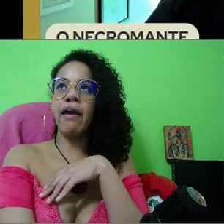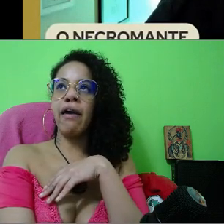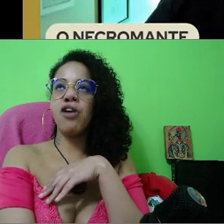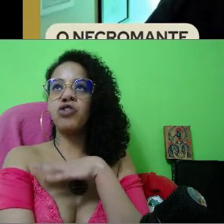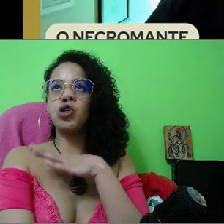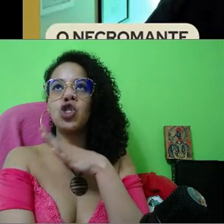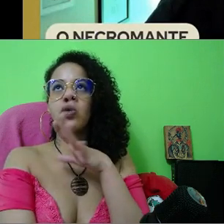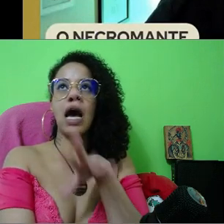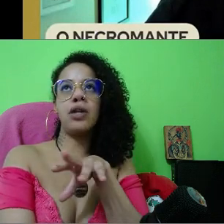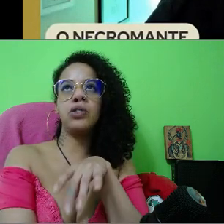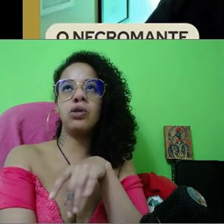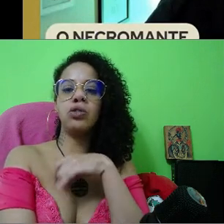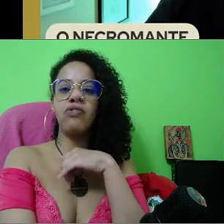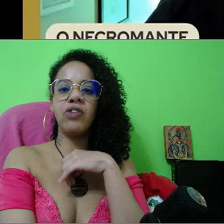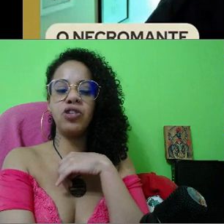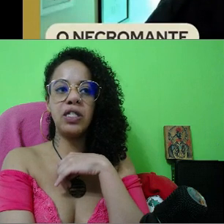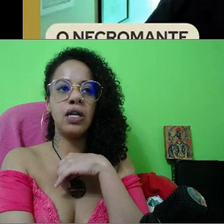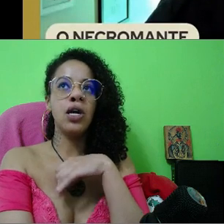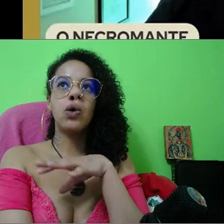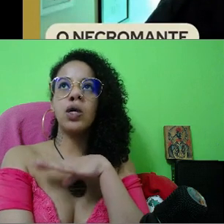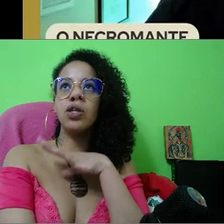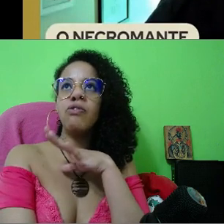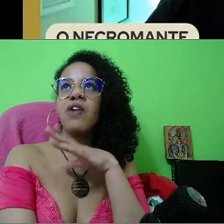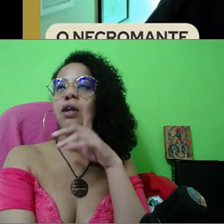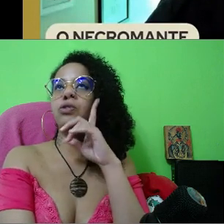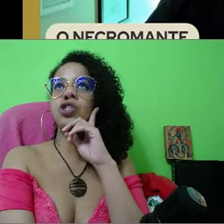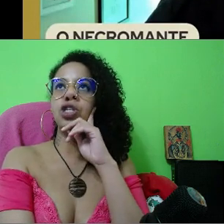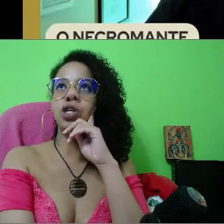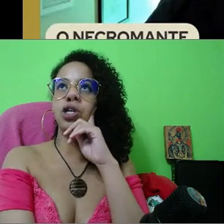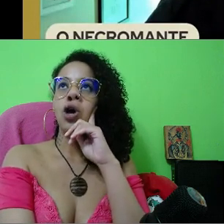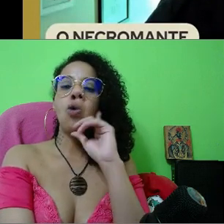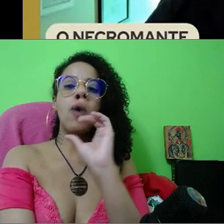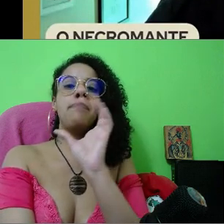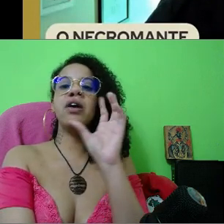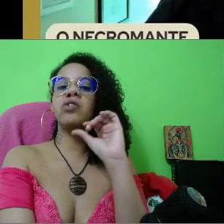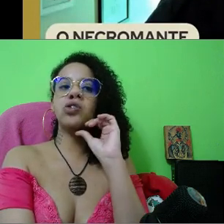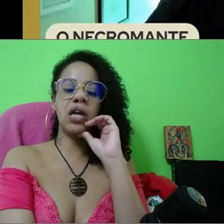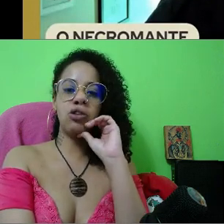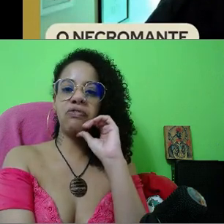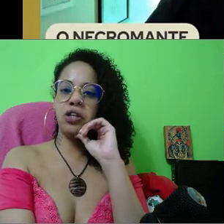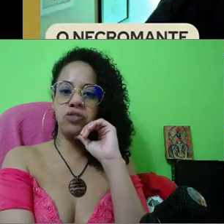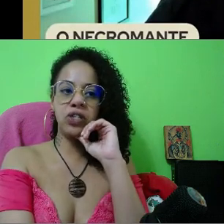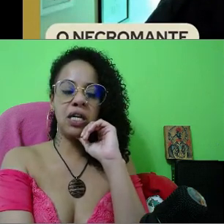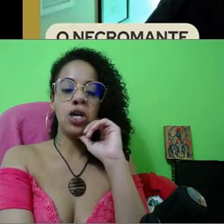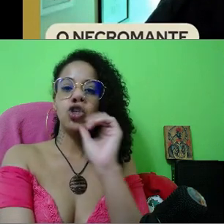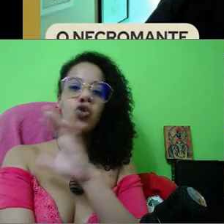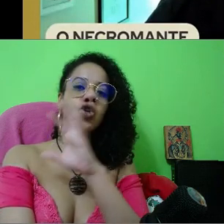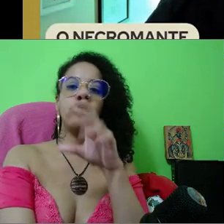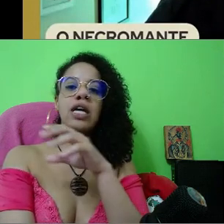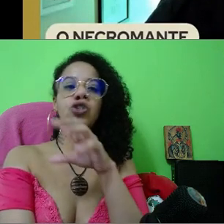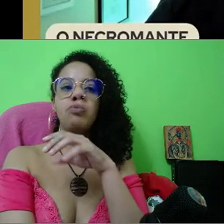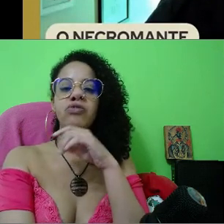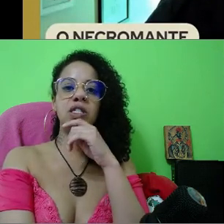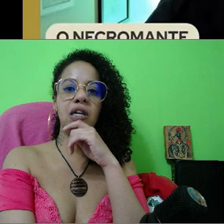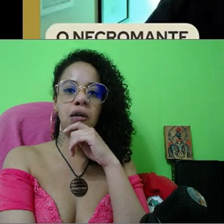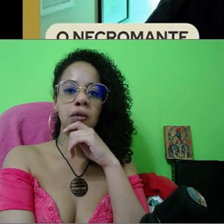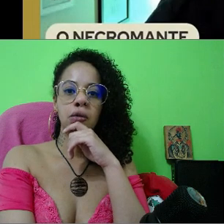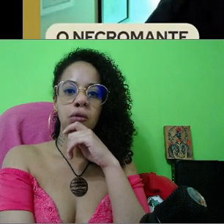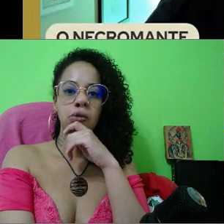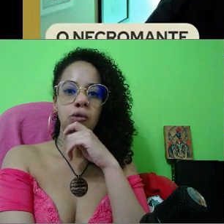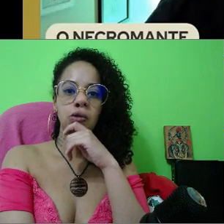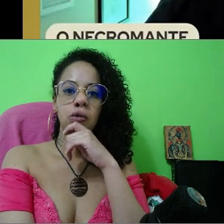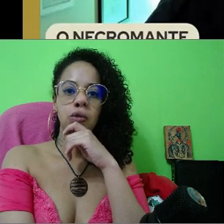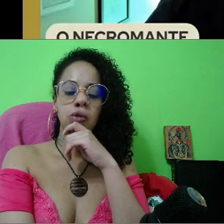de revolucionários eu estou falando de você quando eu falo de web revolucionário eu tô falando de você tudo é sobre